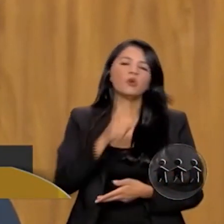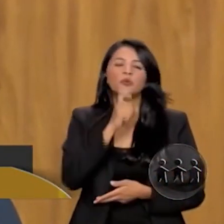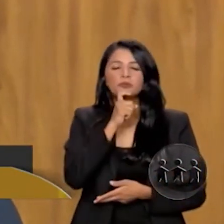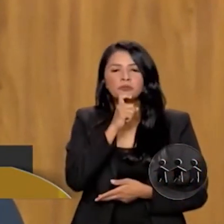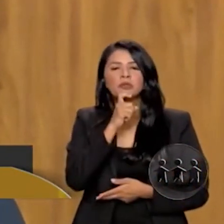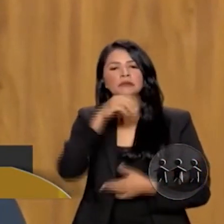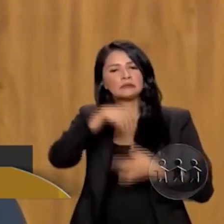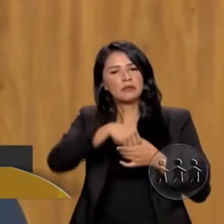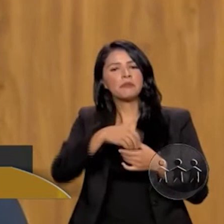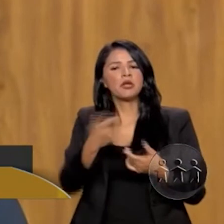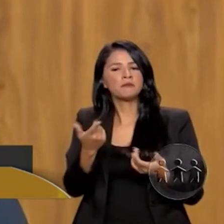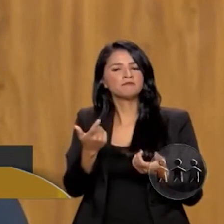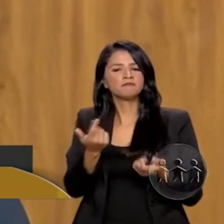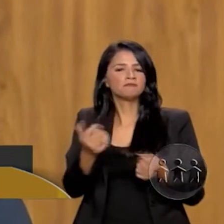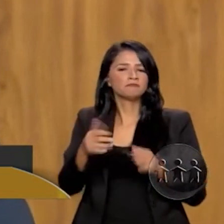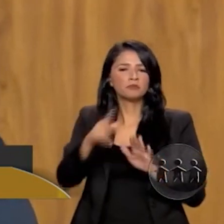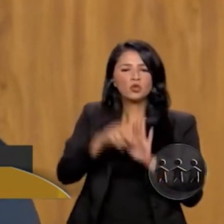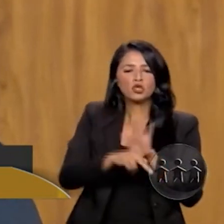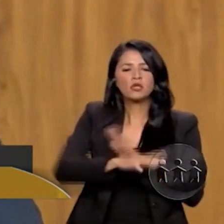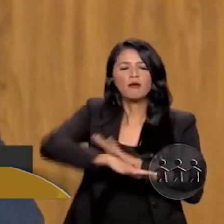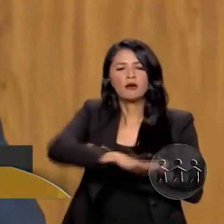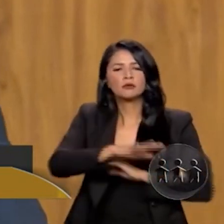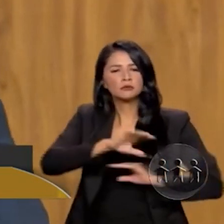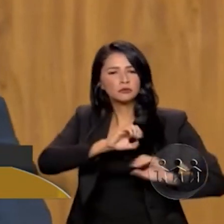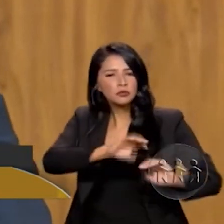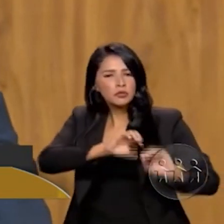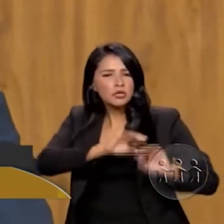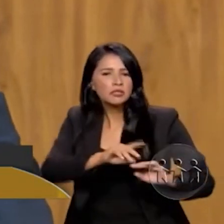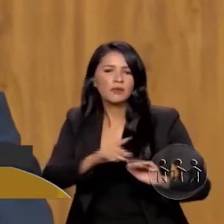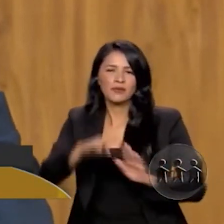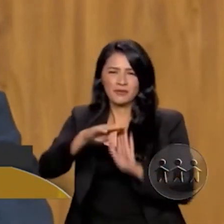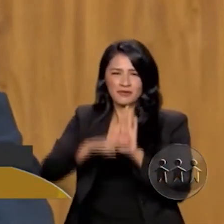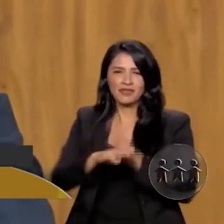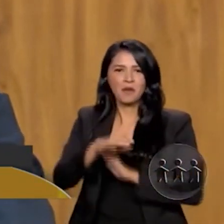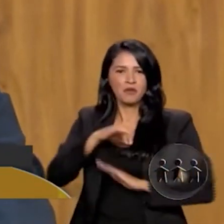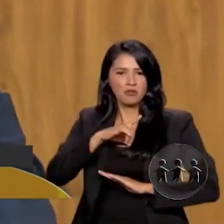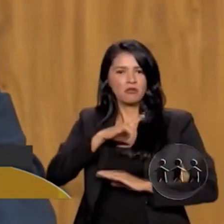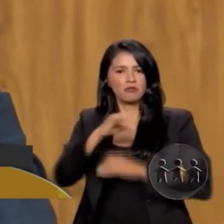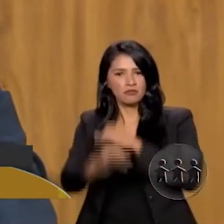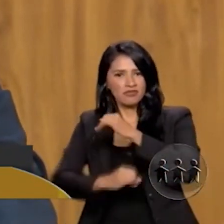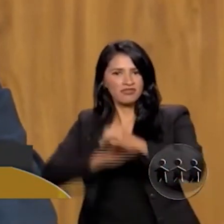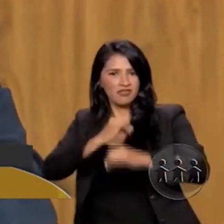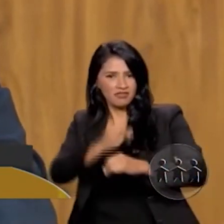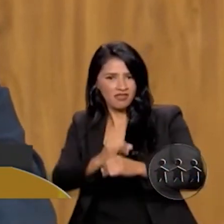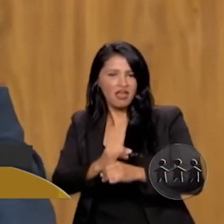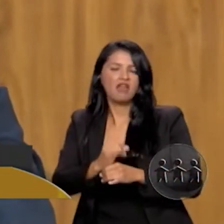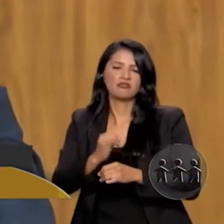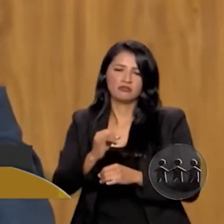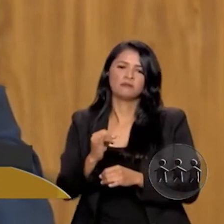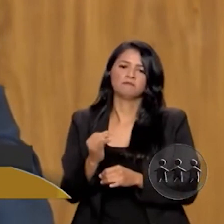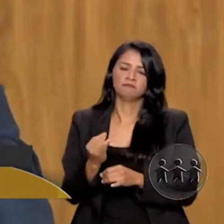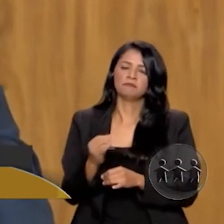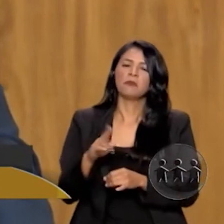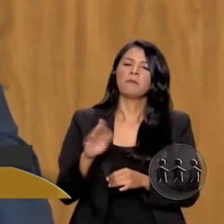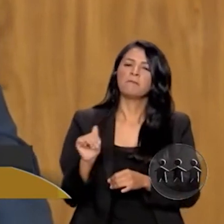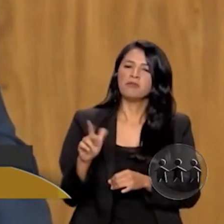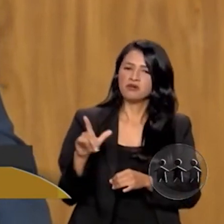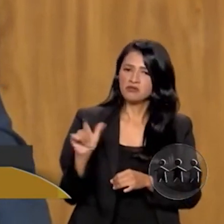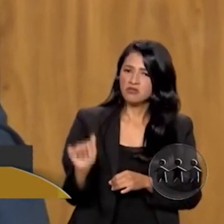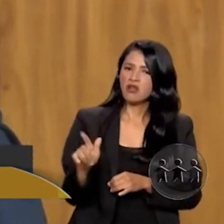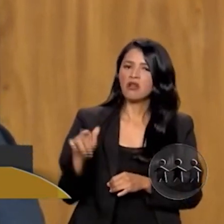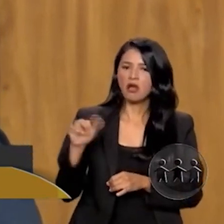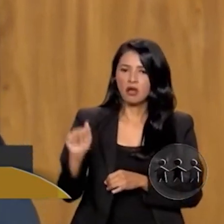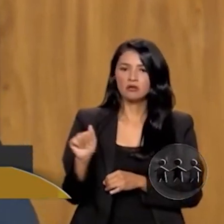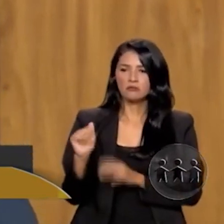da educação, como o programa para levar a internet banda larga para 100%